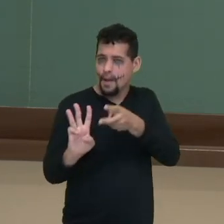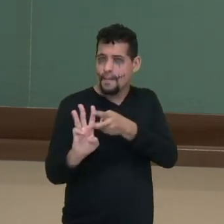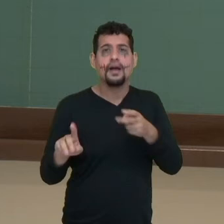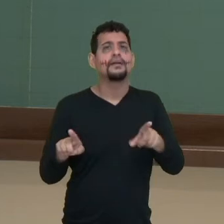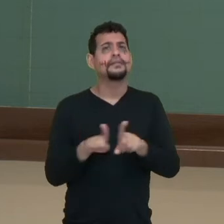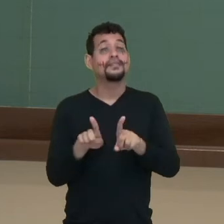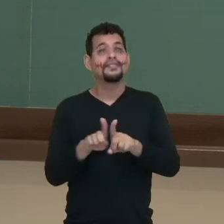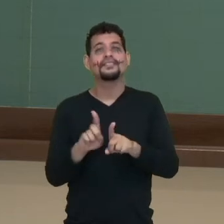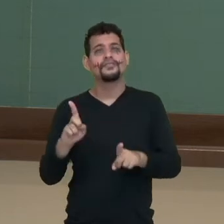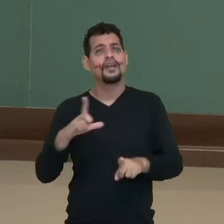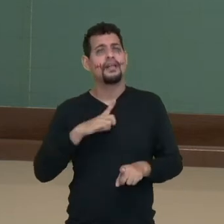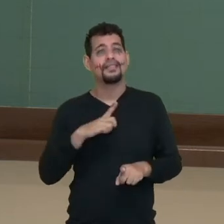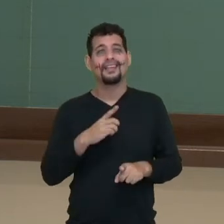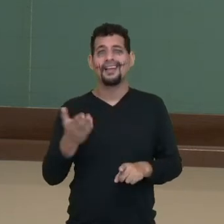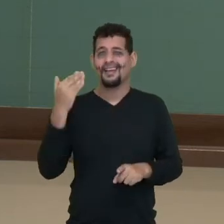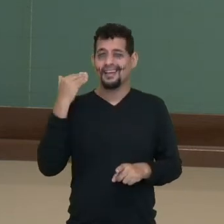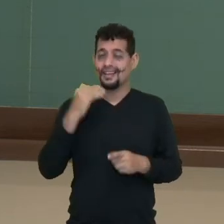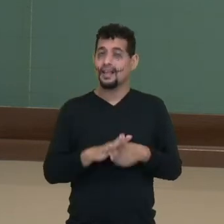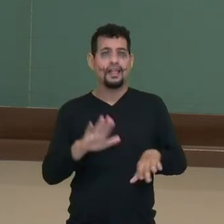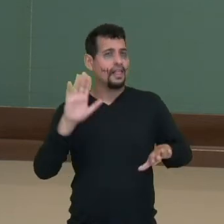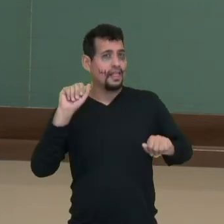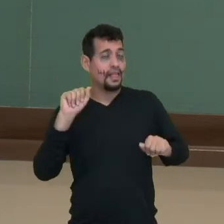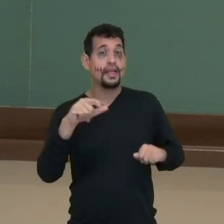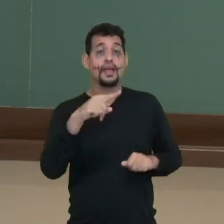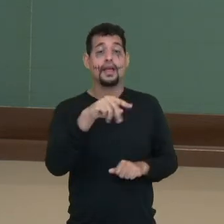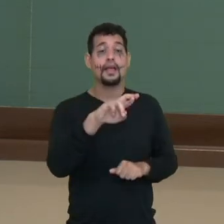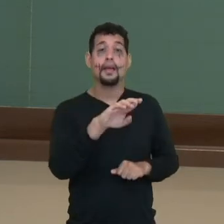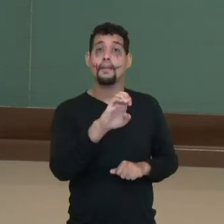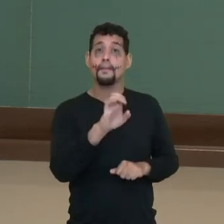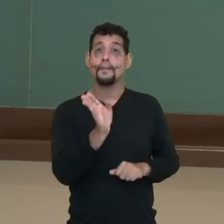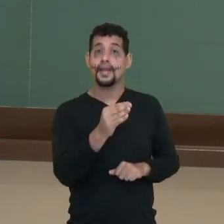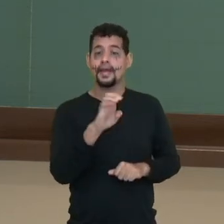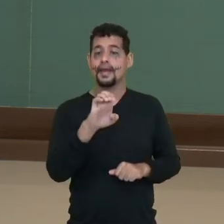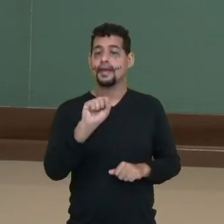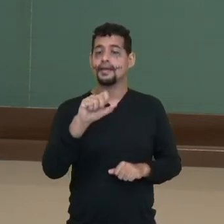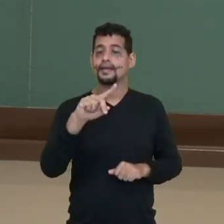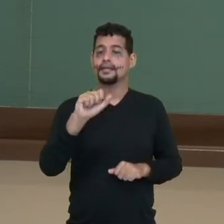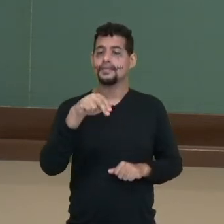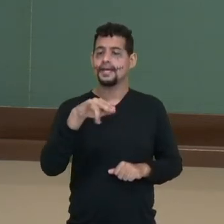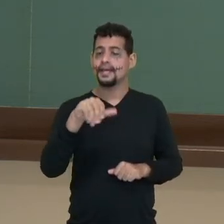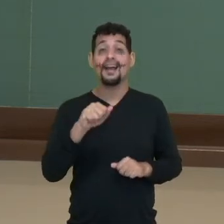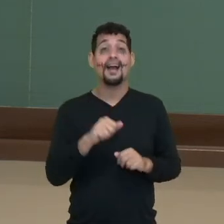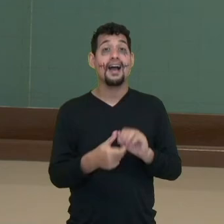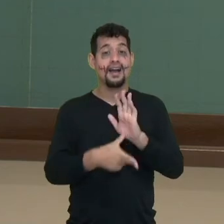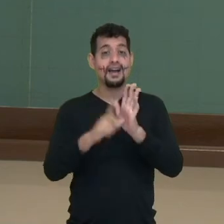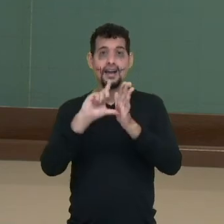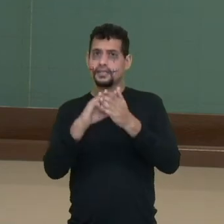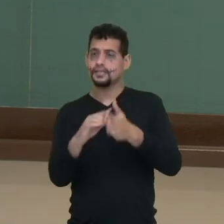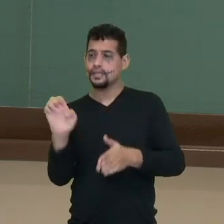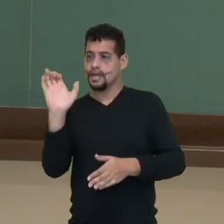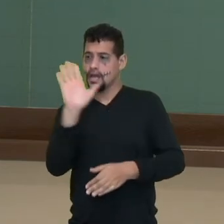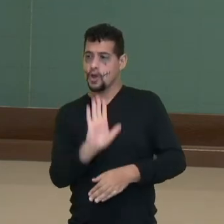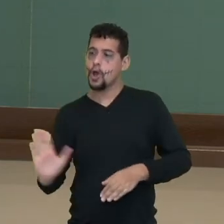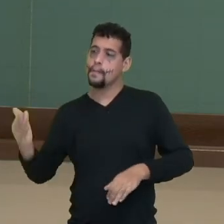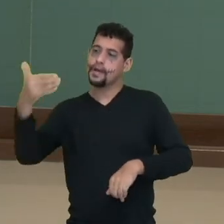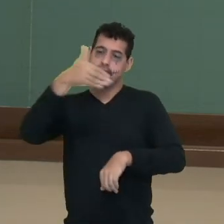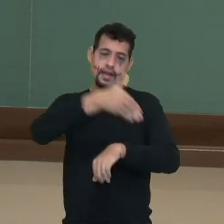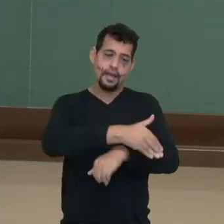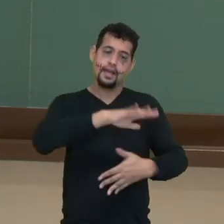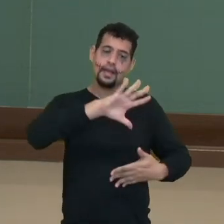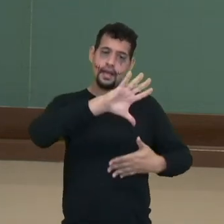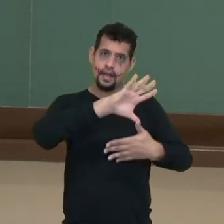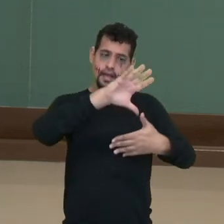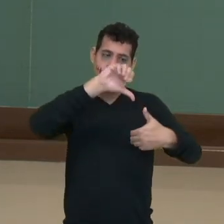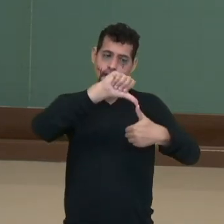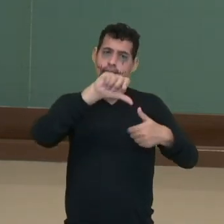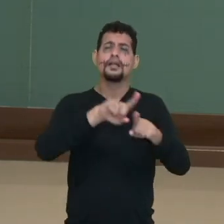origem pré-hispânica, quando a gente diz antes de las dominações, certo? Bueno,